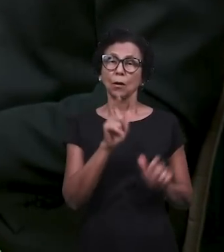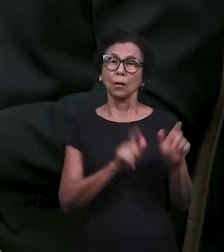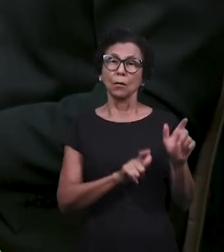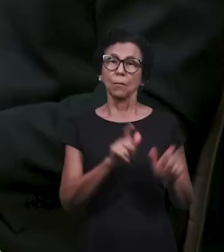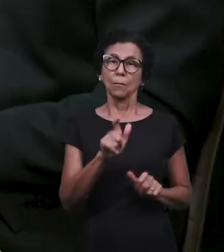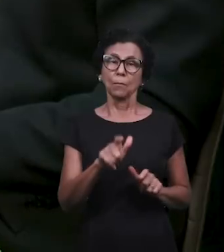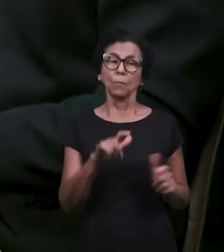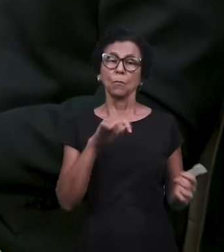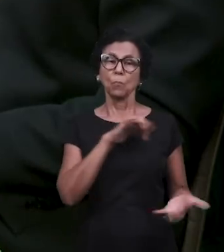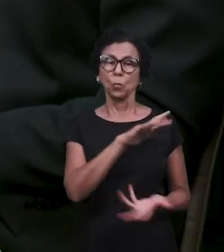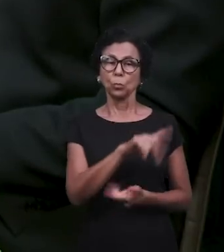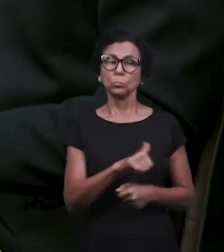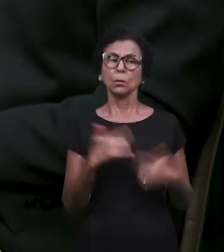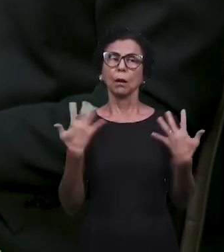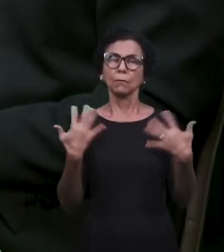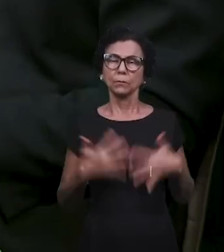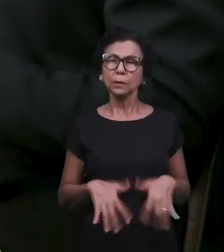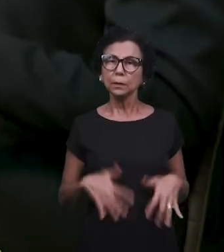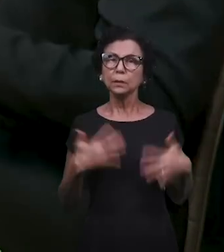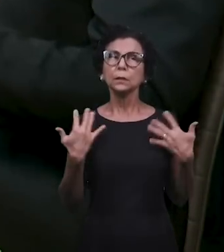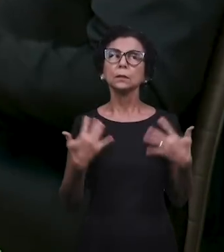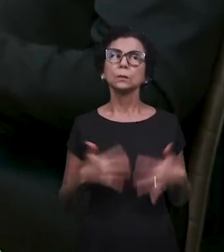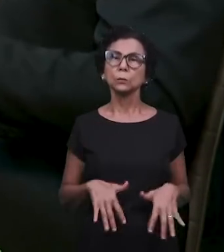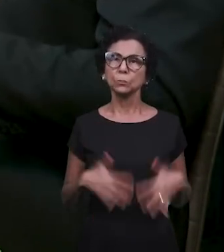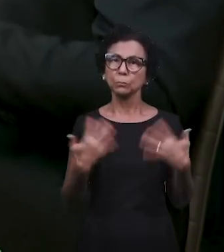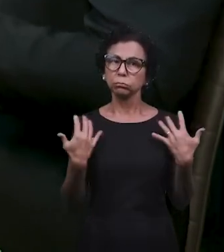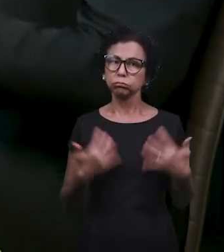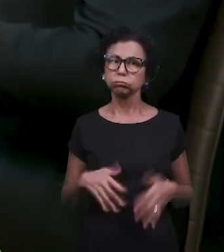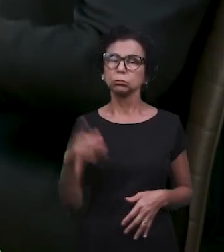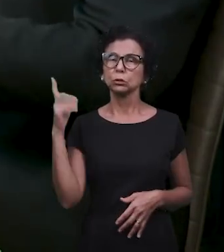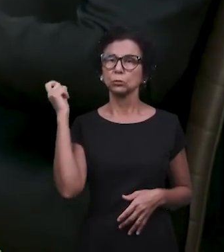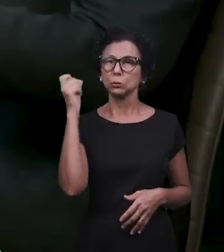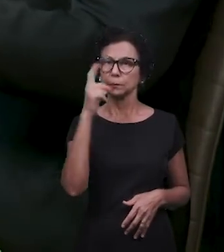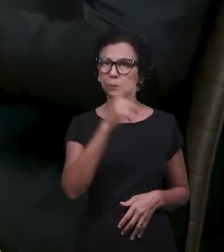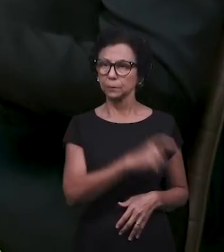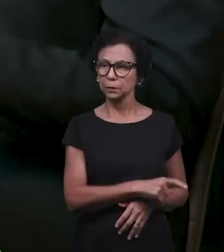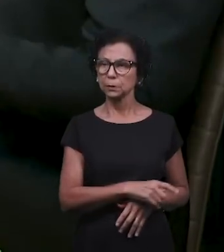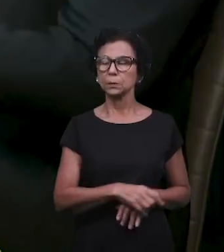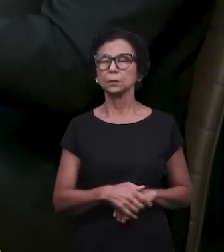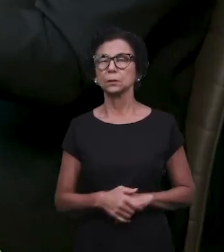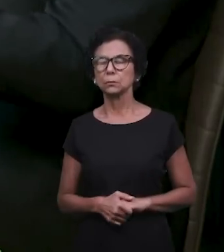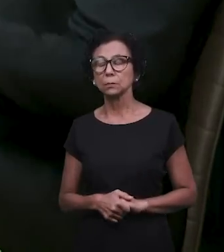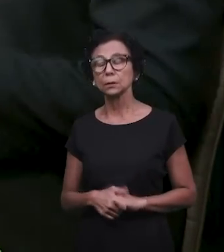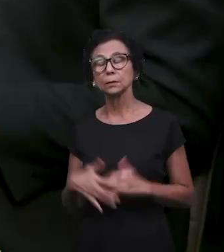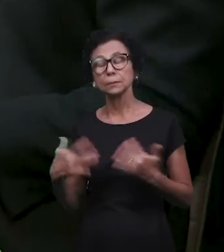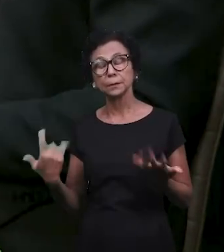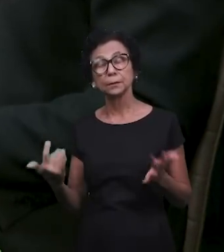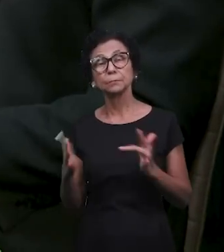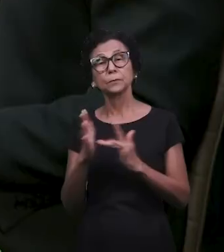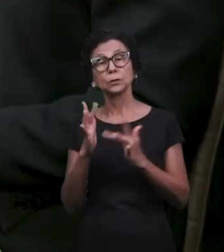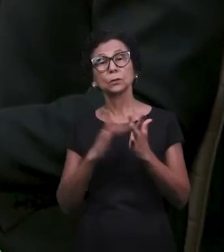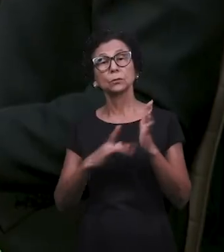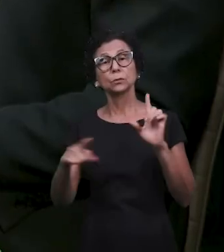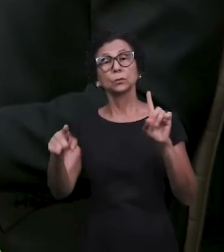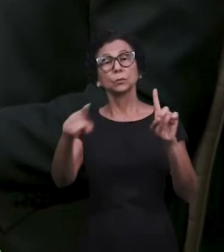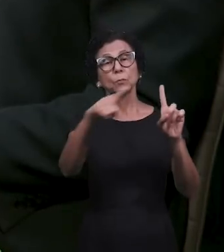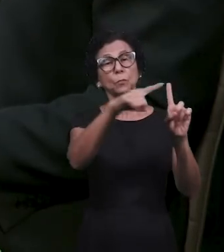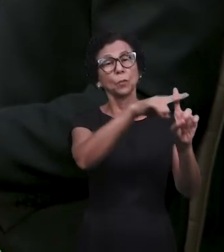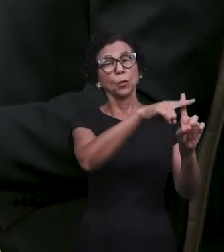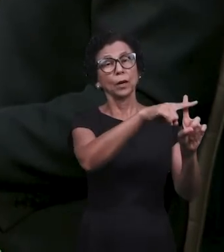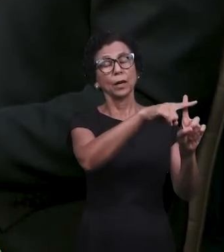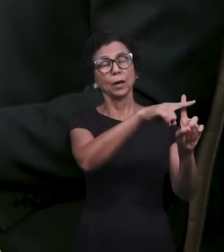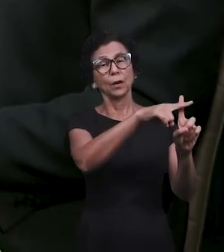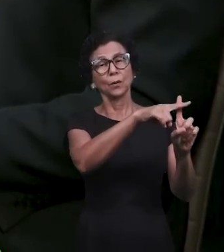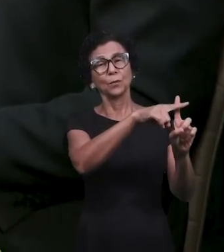eu venci o mundo. Então, ele já venceu todas as aflições que porventura tenhamos que passar por ela. Jesus